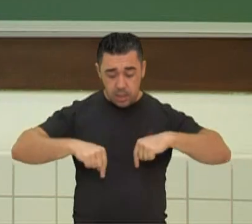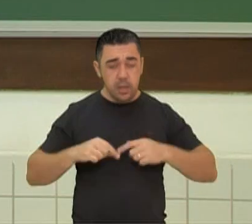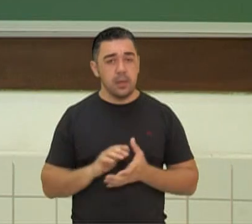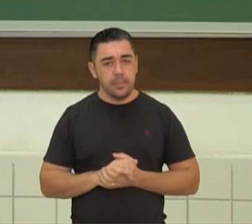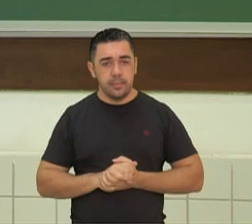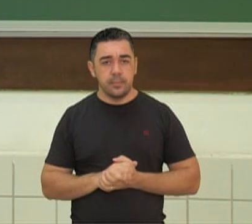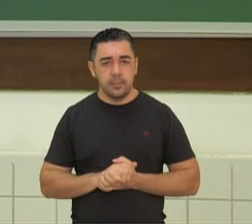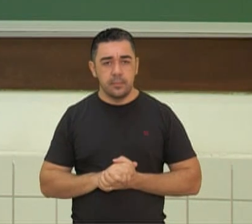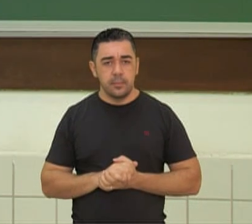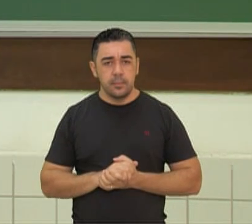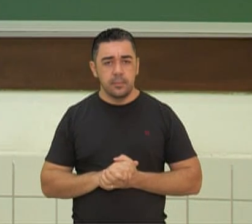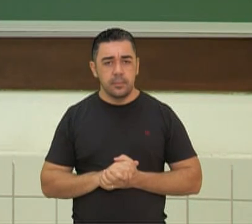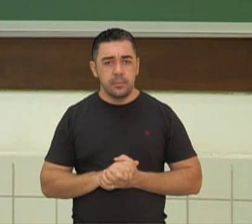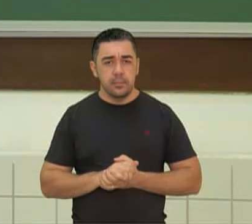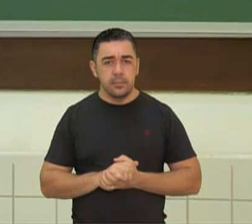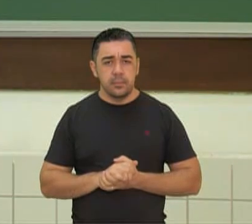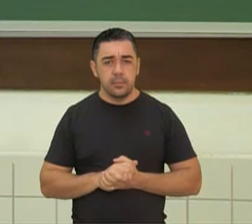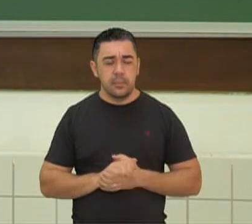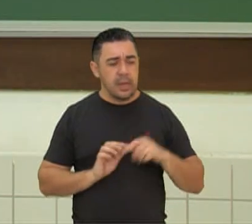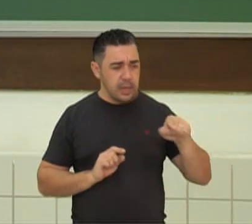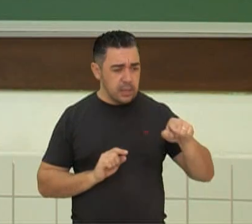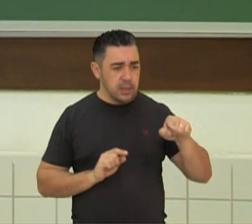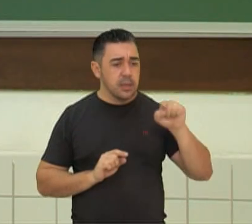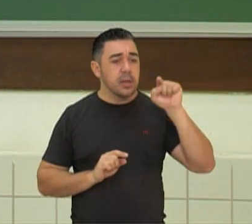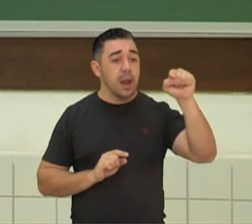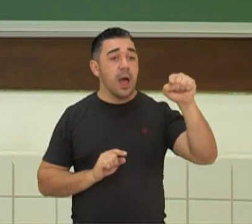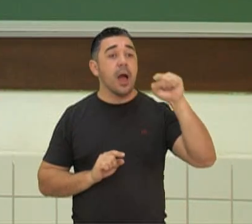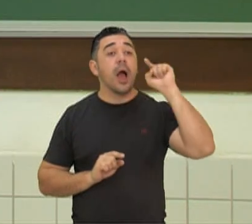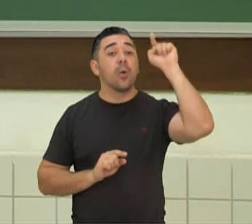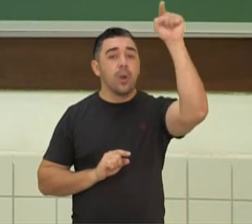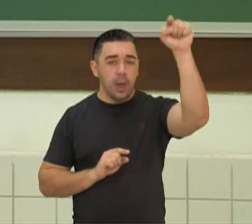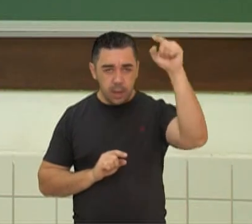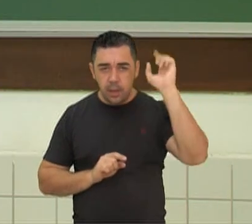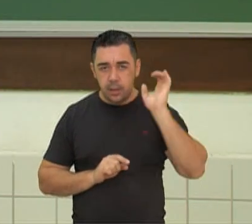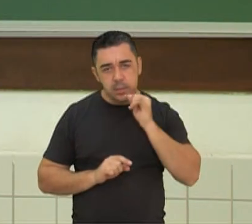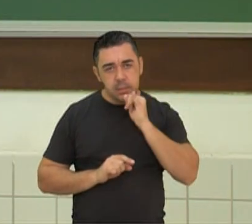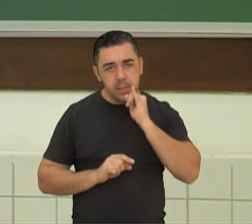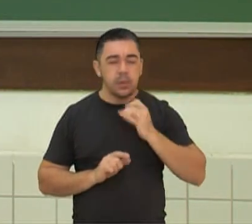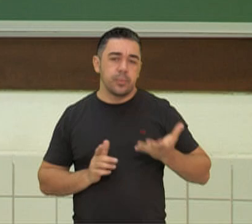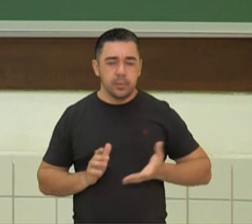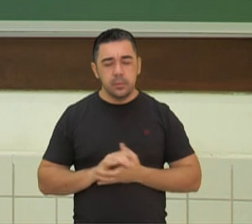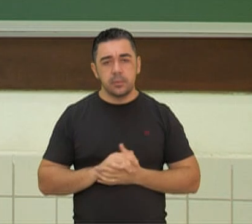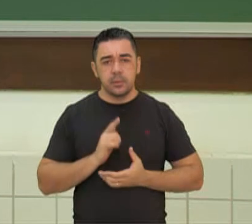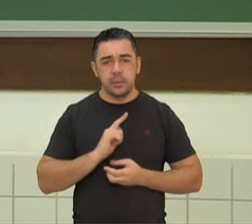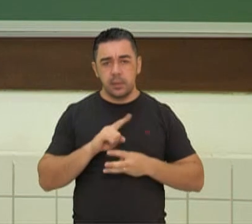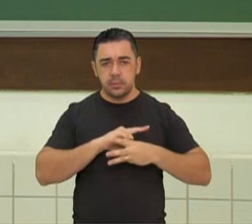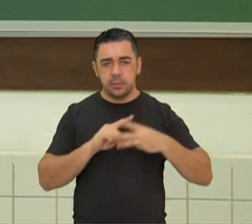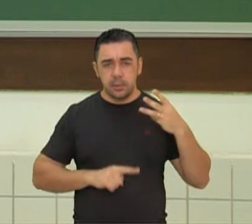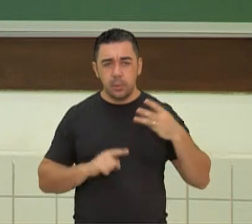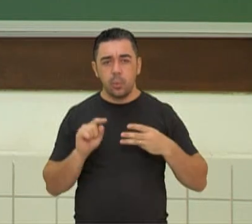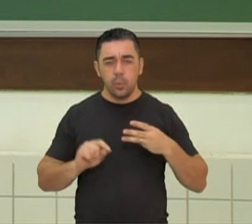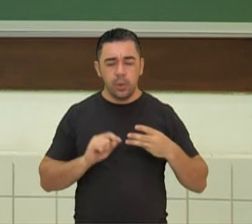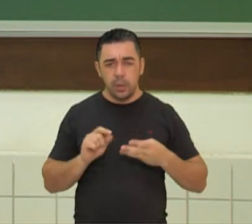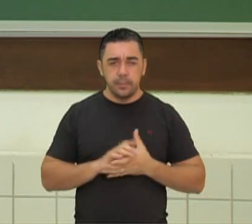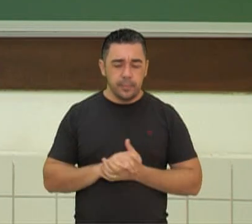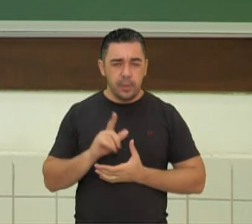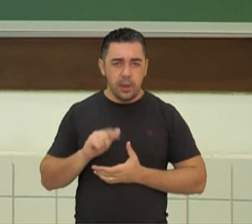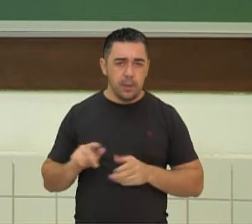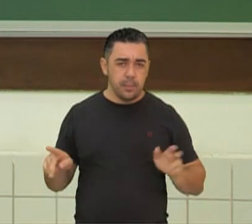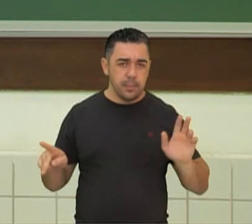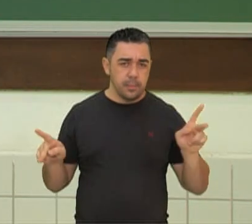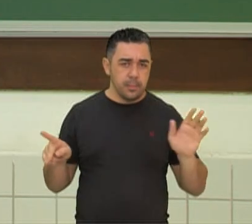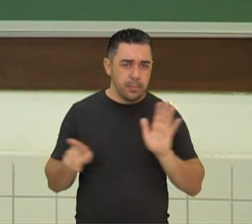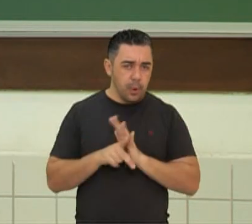ali, lá, acolá, tá? Nós chamamos então essas expressões que são